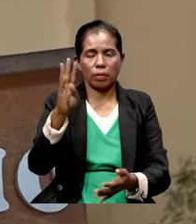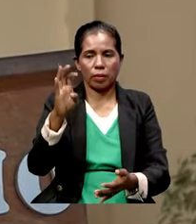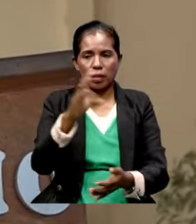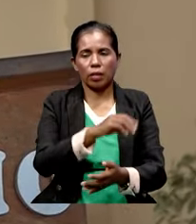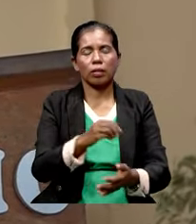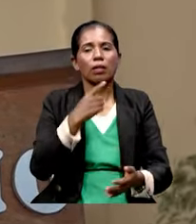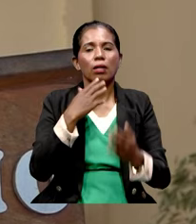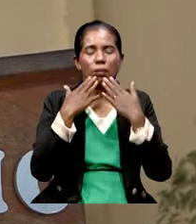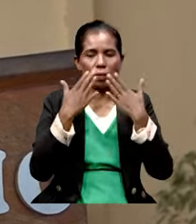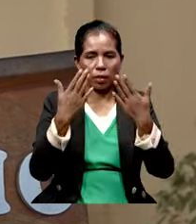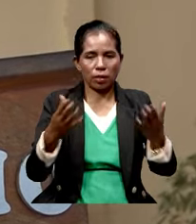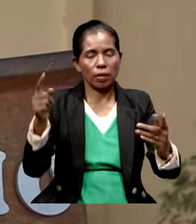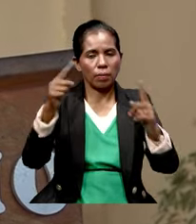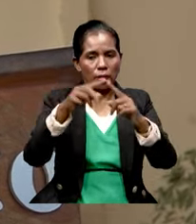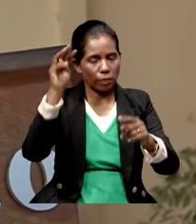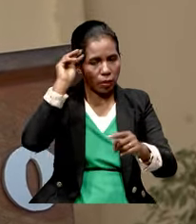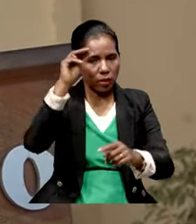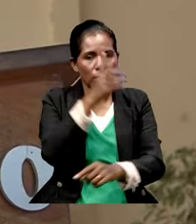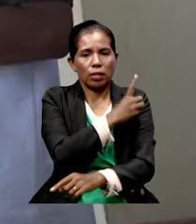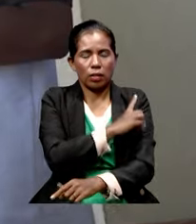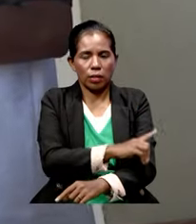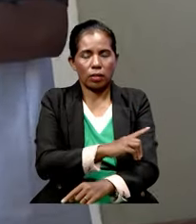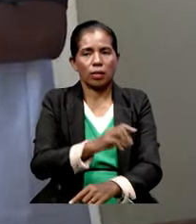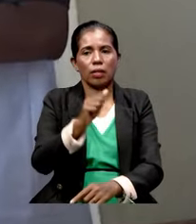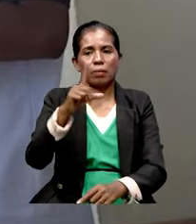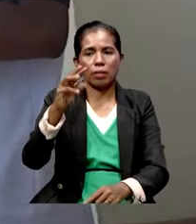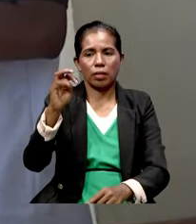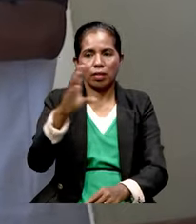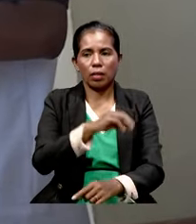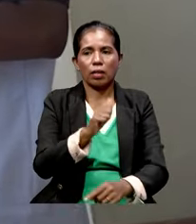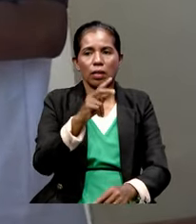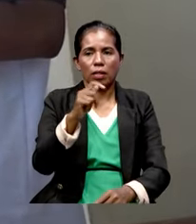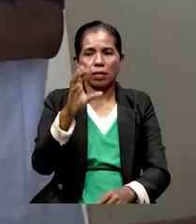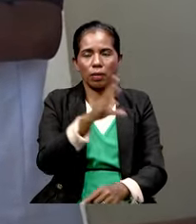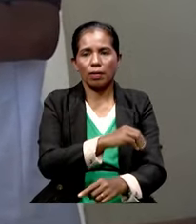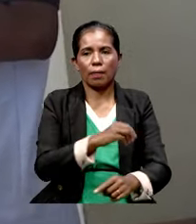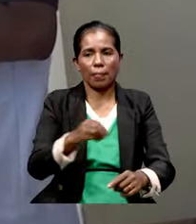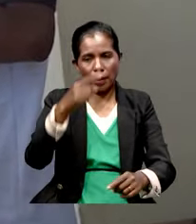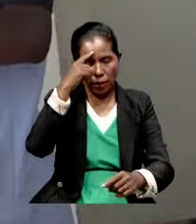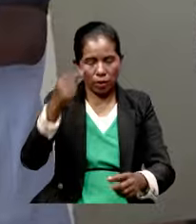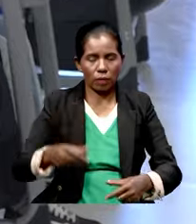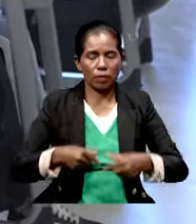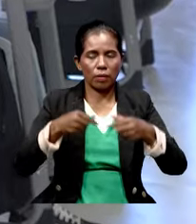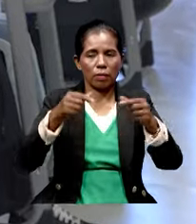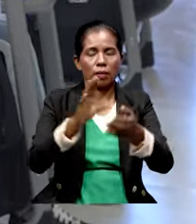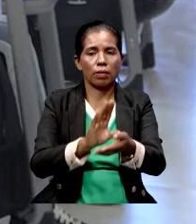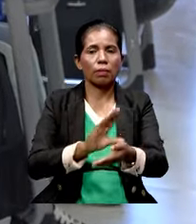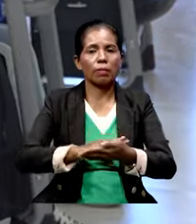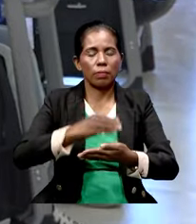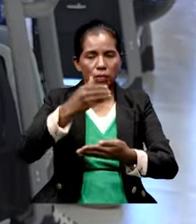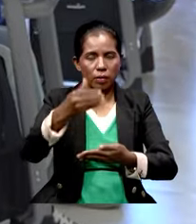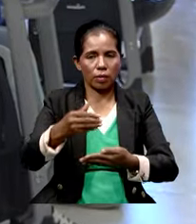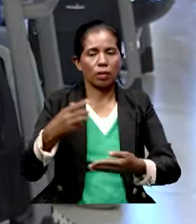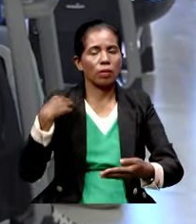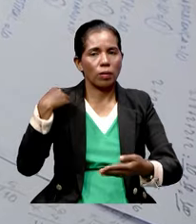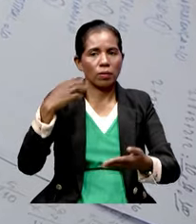ratou agradecimento para o Ministro de Defesa, no Almirante Antônio Silva Ribeiro, também ofereceu na laptop, livro, no roupa